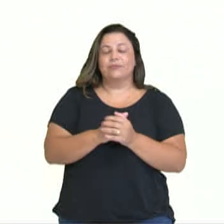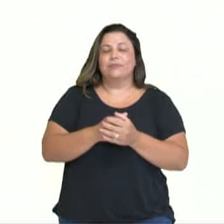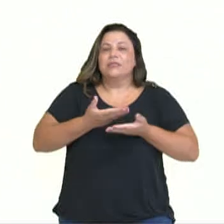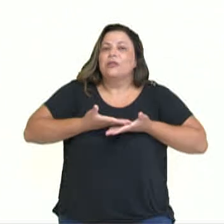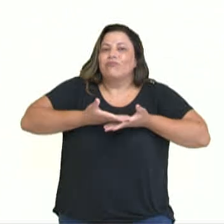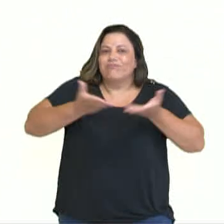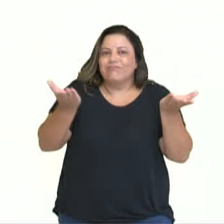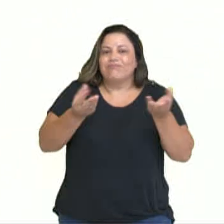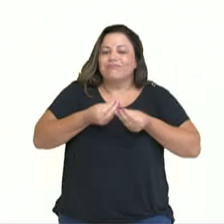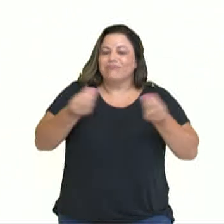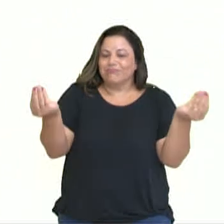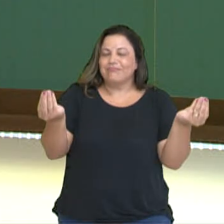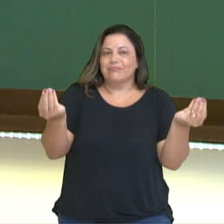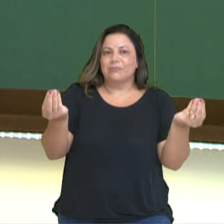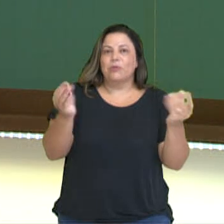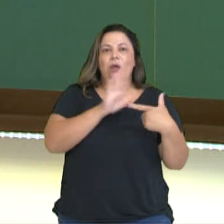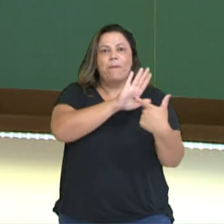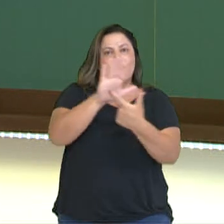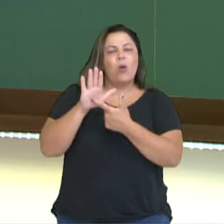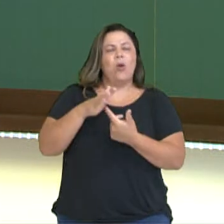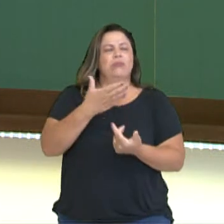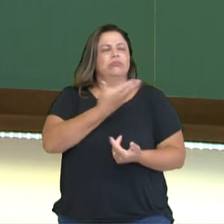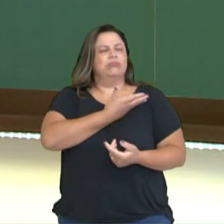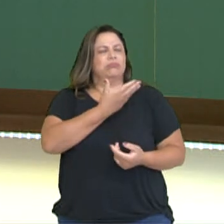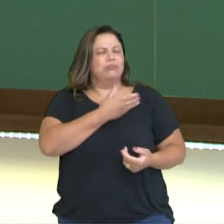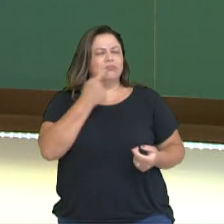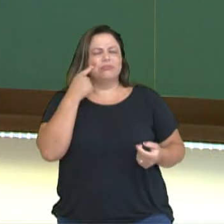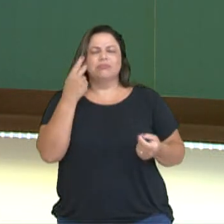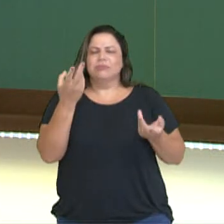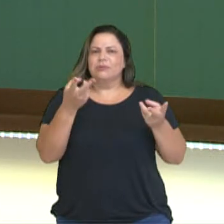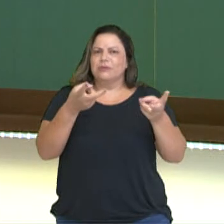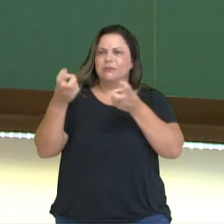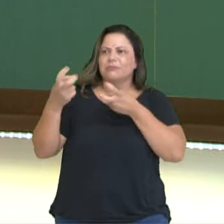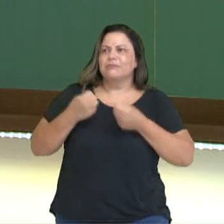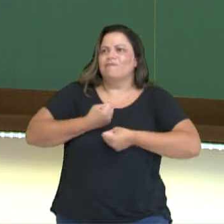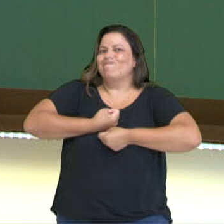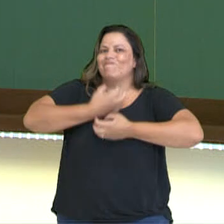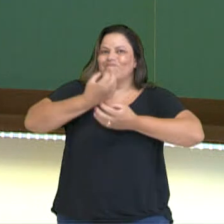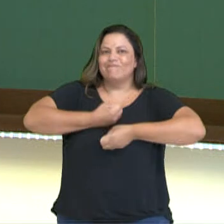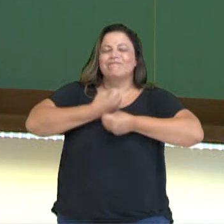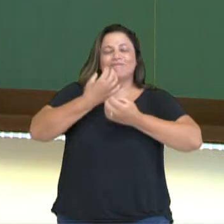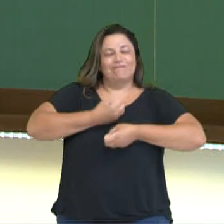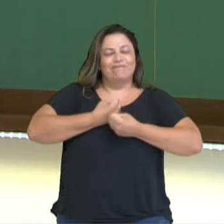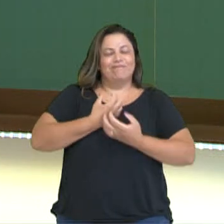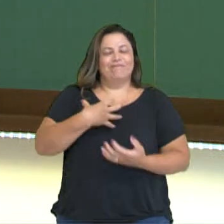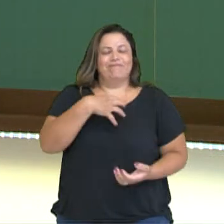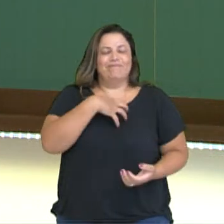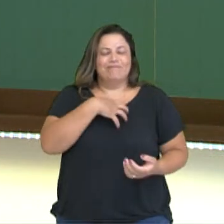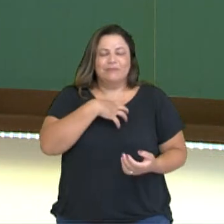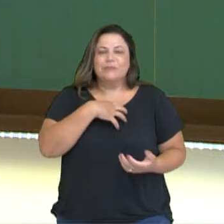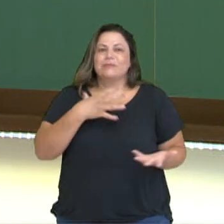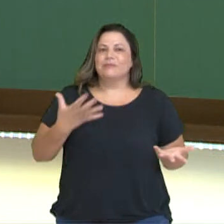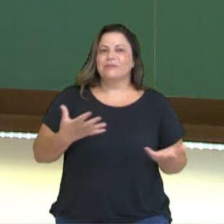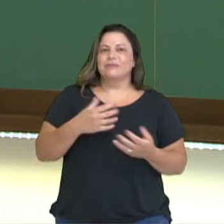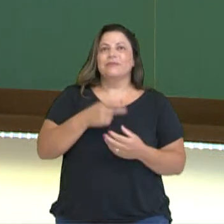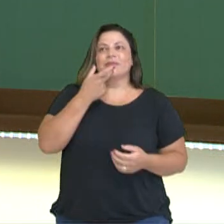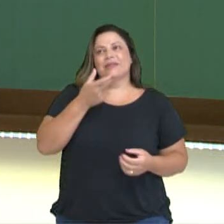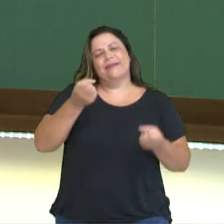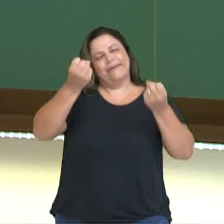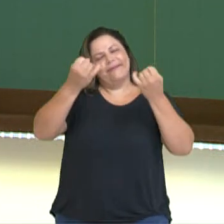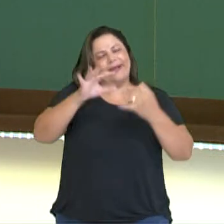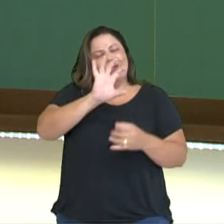colegas, tenha aquela inspiração, inspire-se para escrever um soneto, porque afinal de contas é um soneto que fala de amor, né? E nos